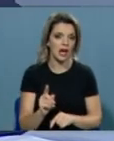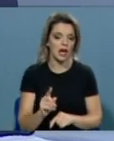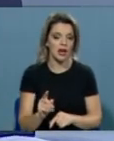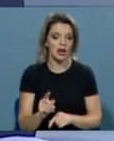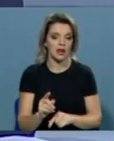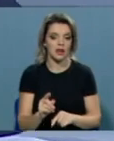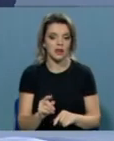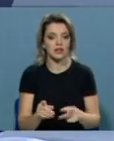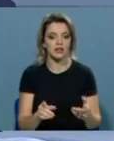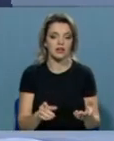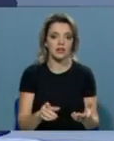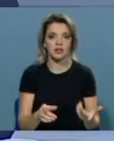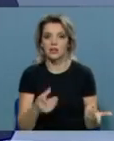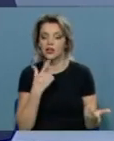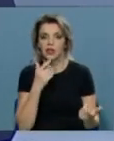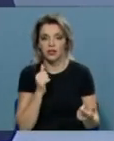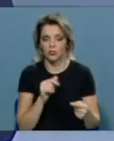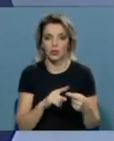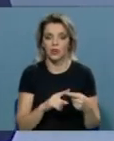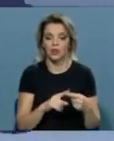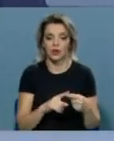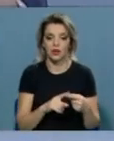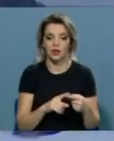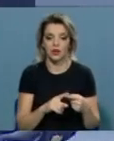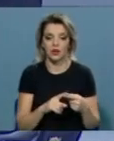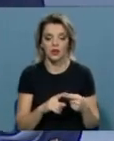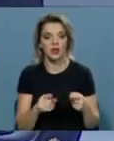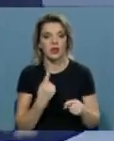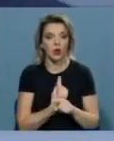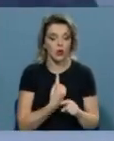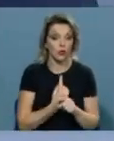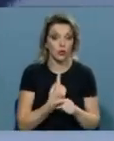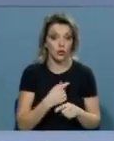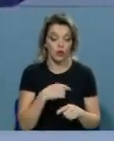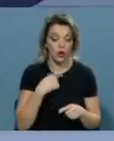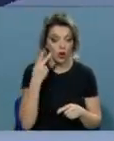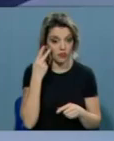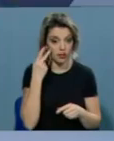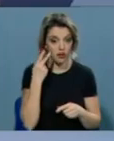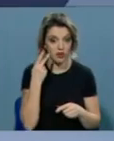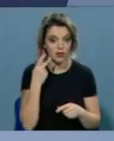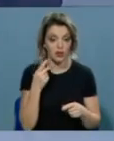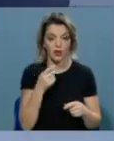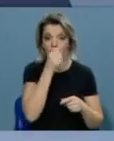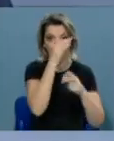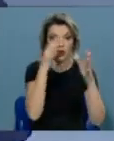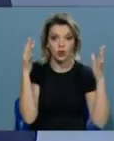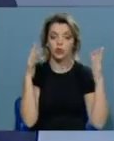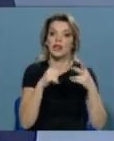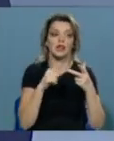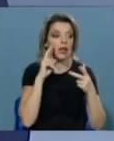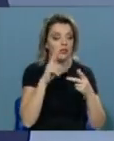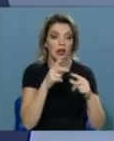não há bem que sempre dure nem mal que perdure e nós vendas e o frias de uma forma como vencemos a natureza não há